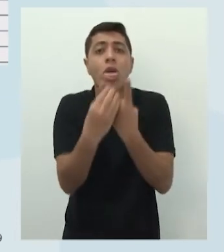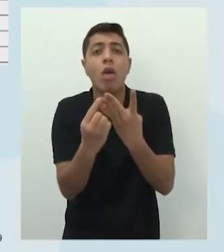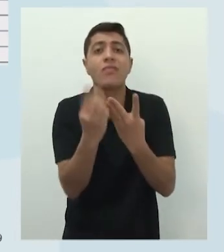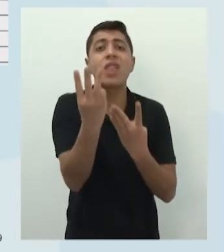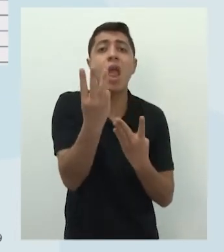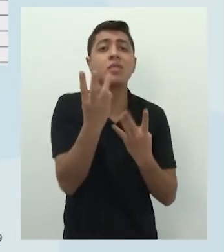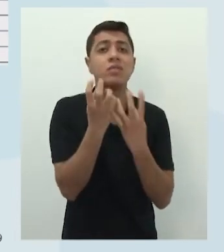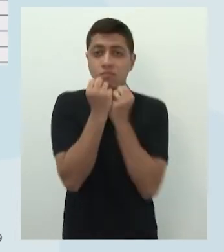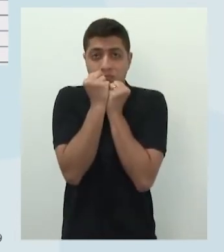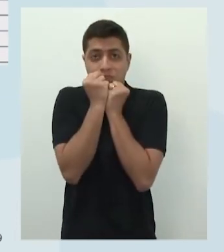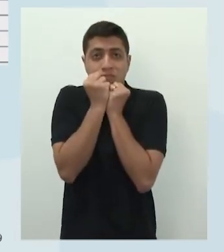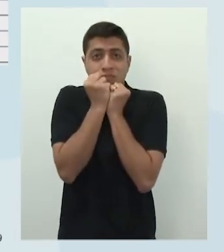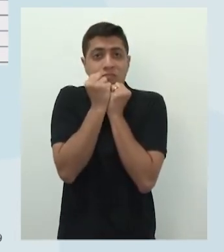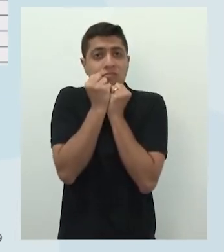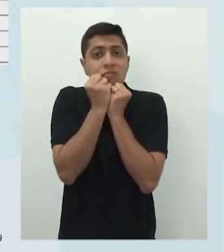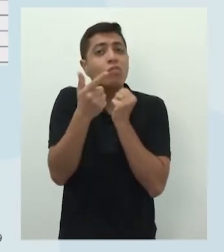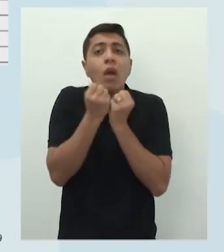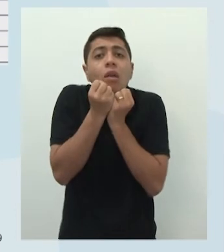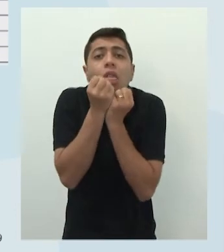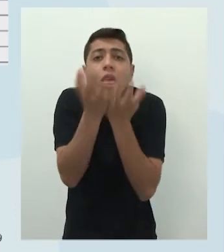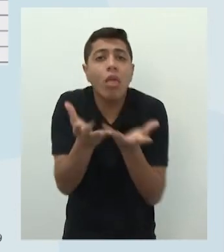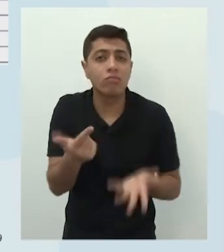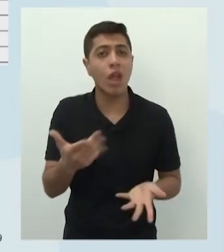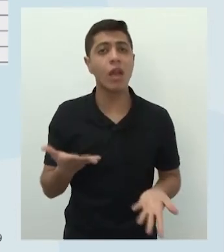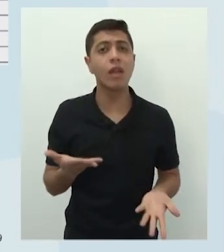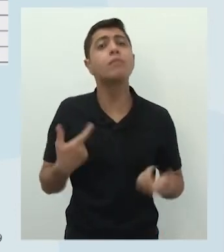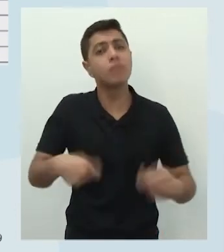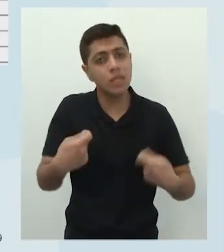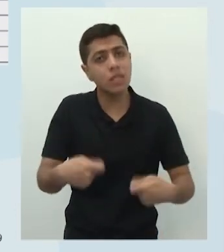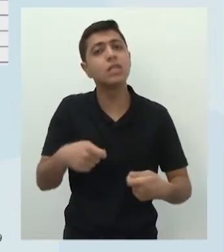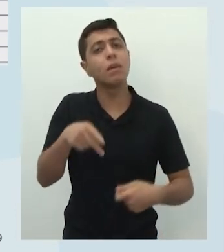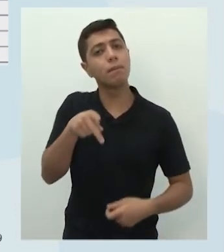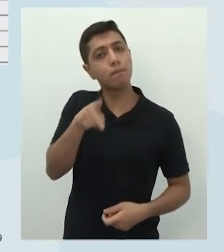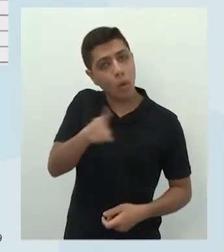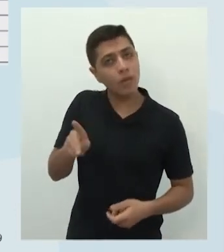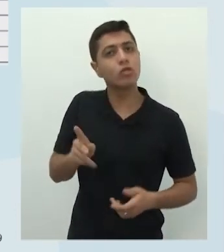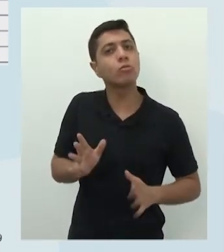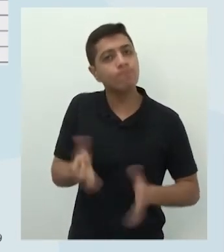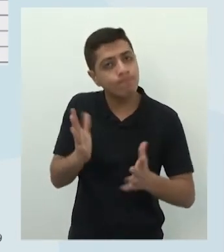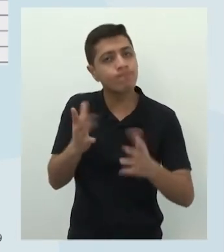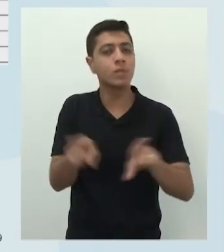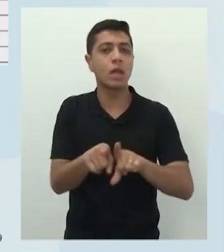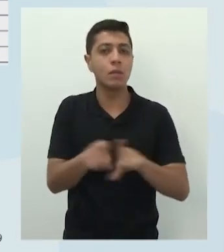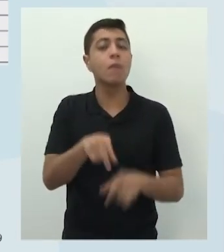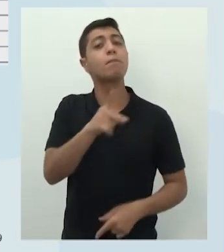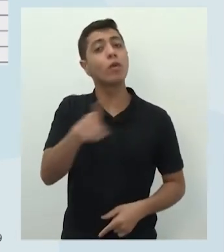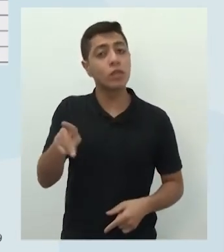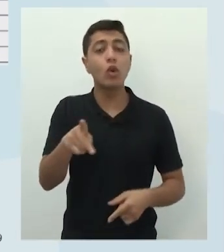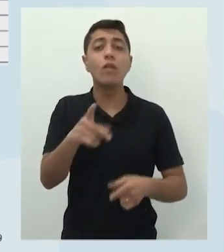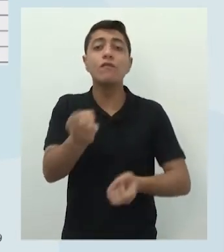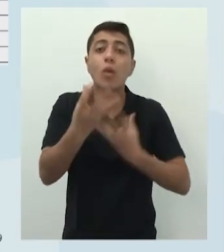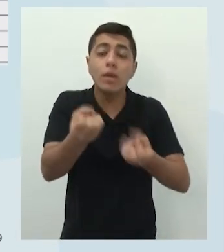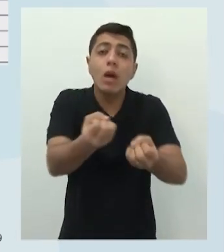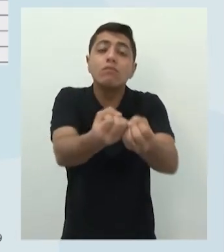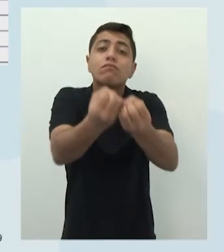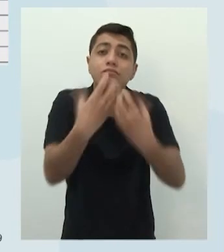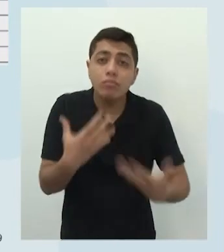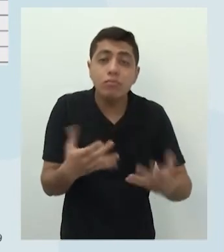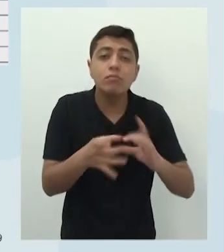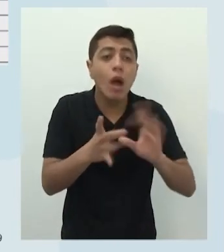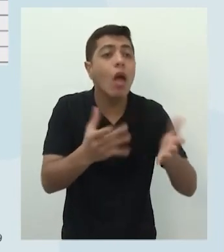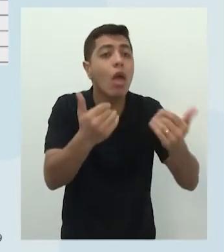Agora soma aí, soma os outros. Falaram para quem? Para ninguém. E isso é uma outra questão que eu quero ventilar para vocês,